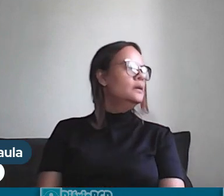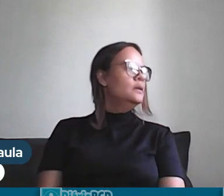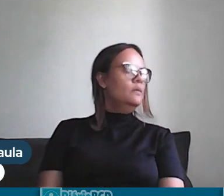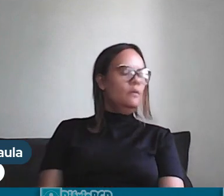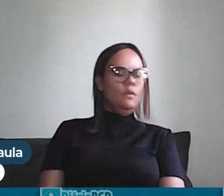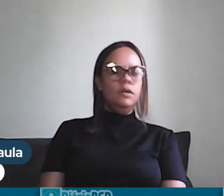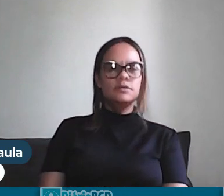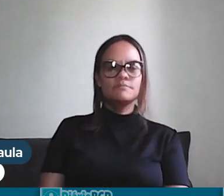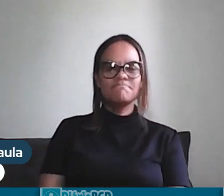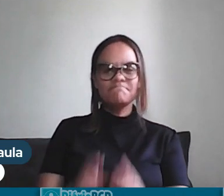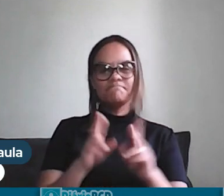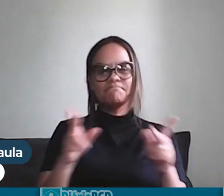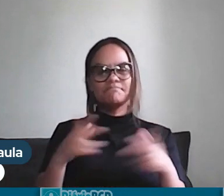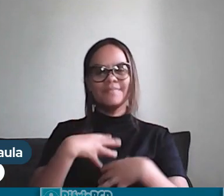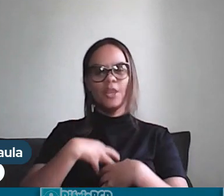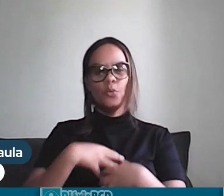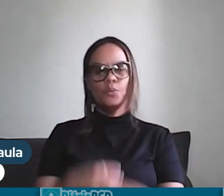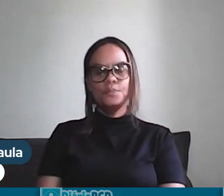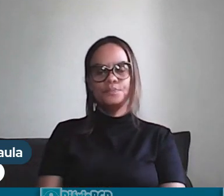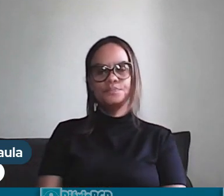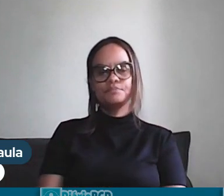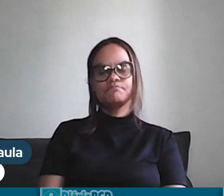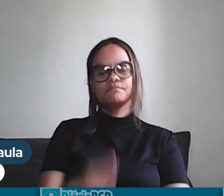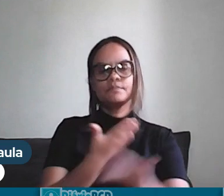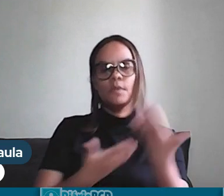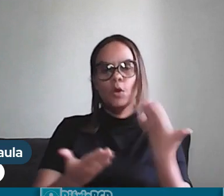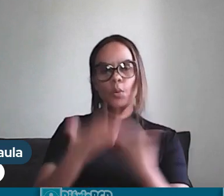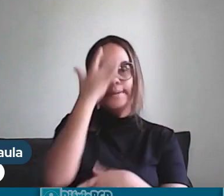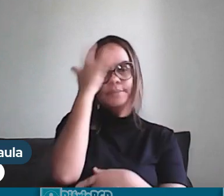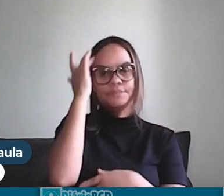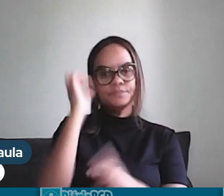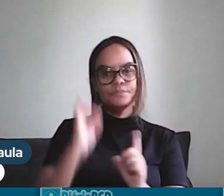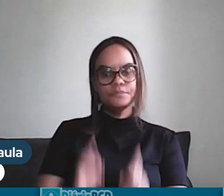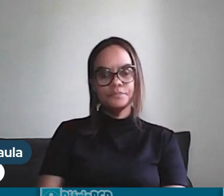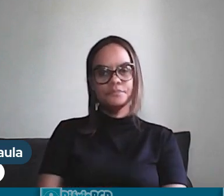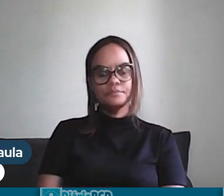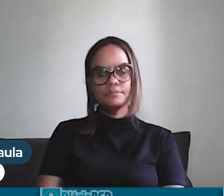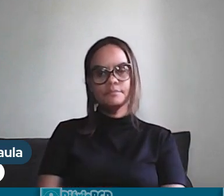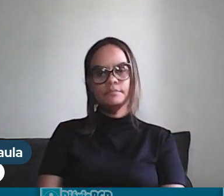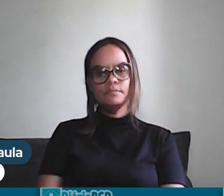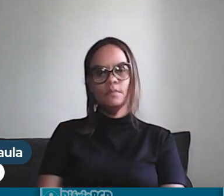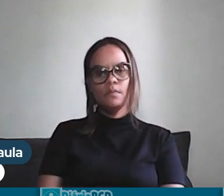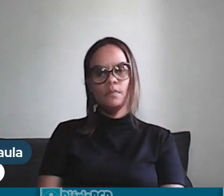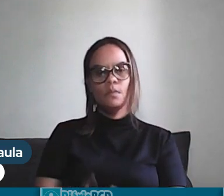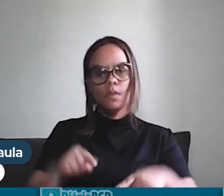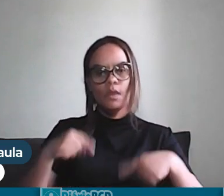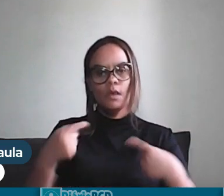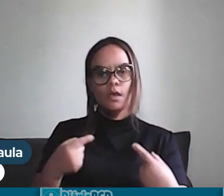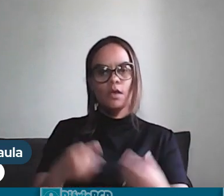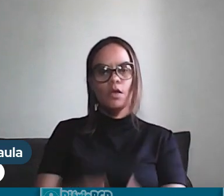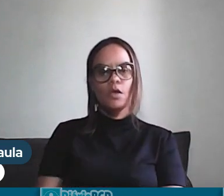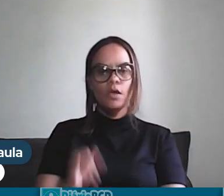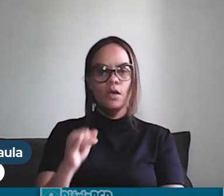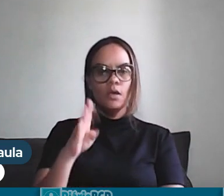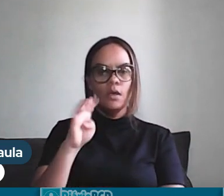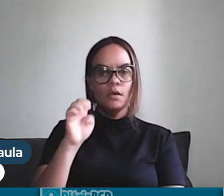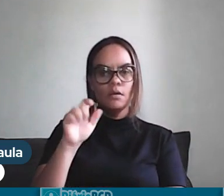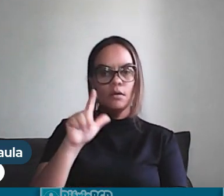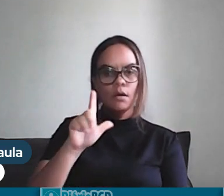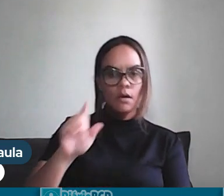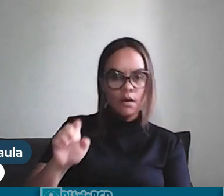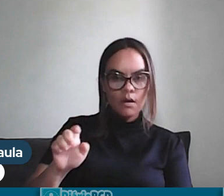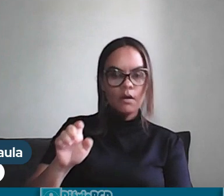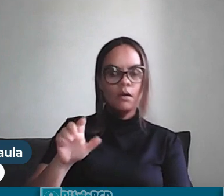várias diferentes situações que envolvem a pessoa com deficiência. Depois da divulgação pelo IBGE na